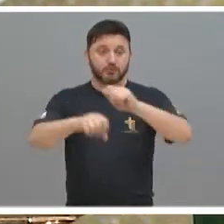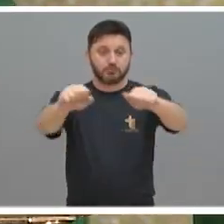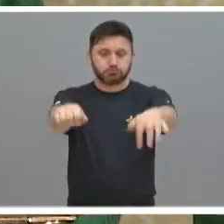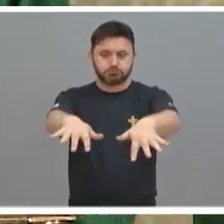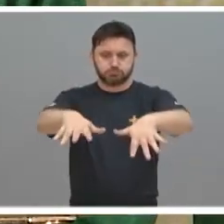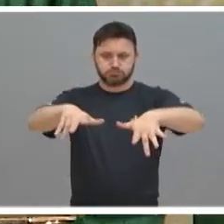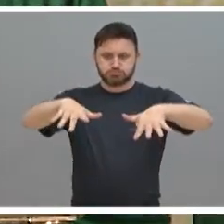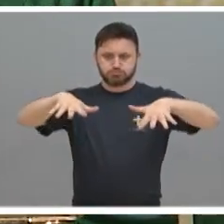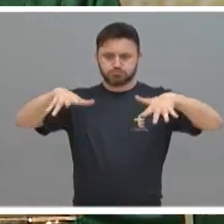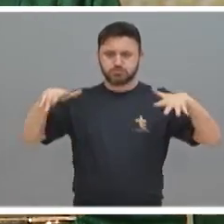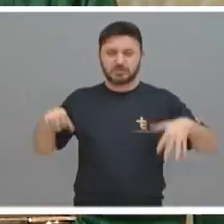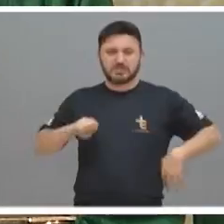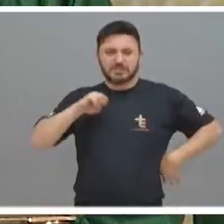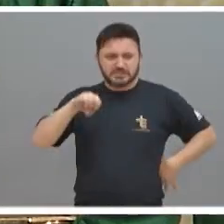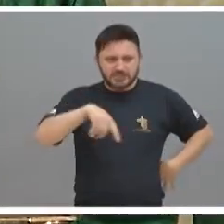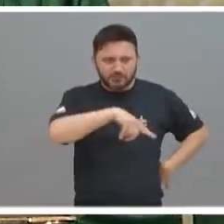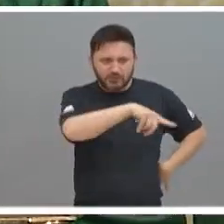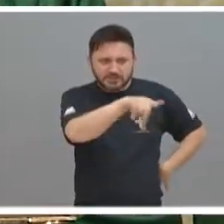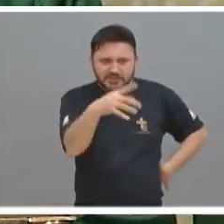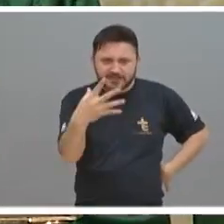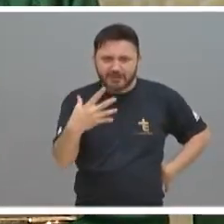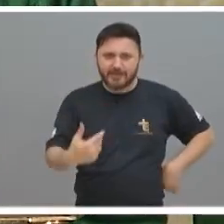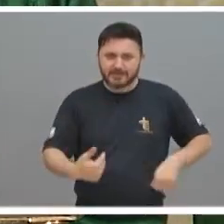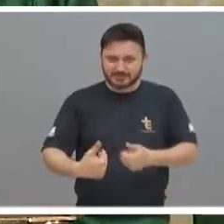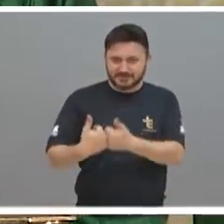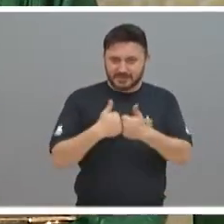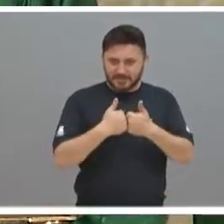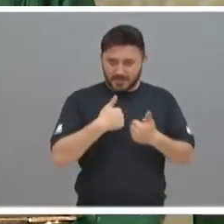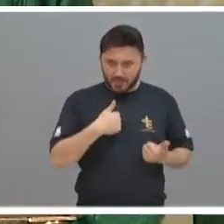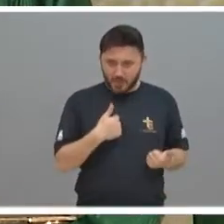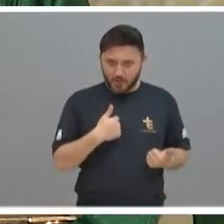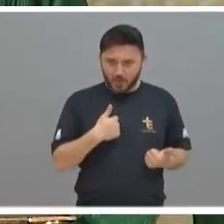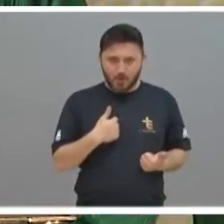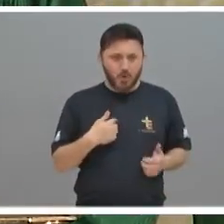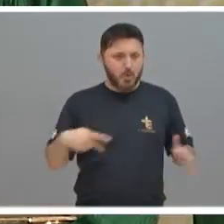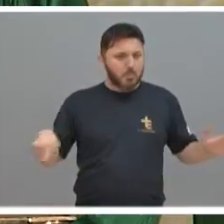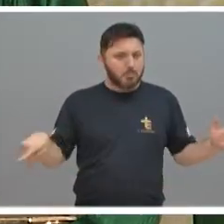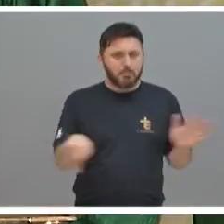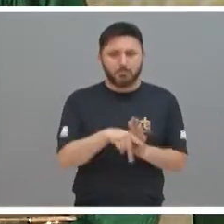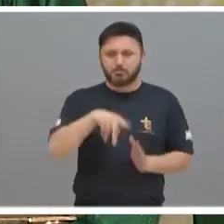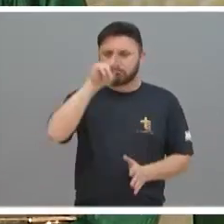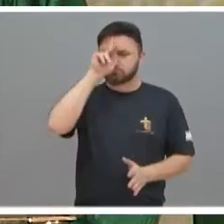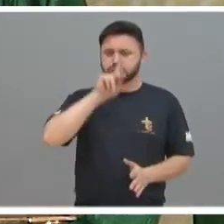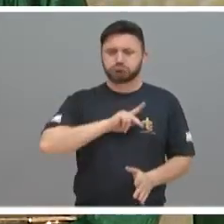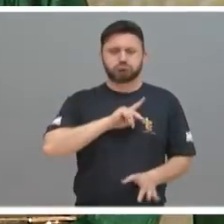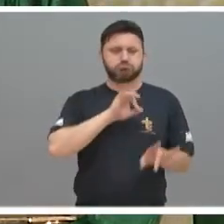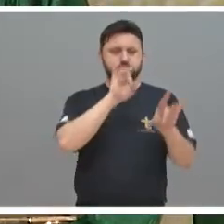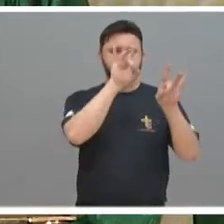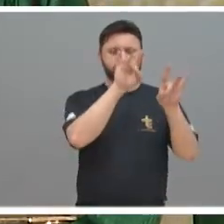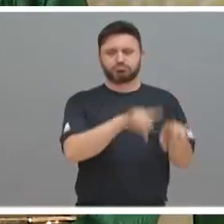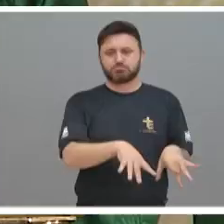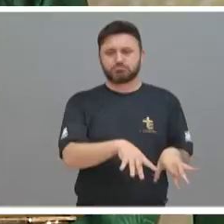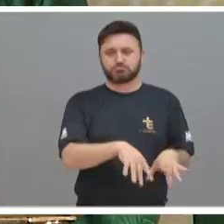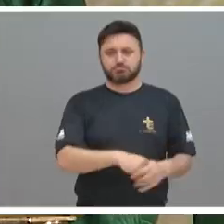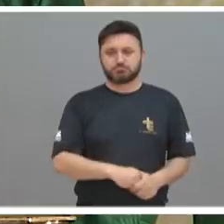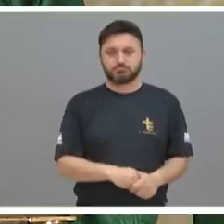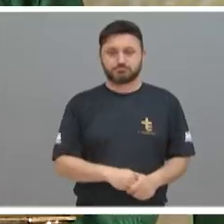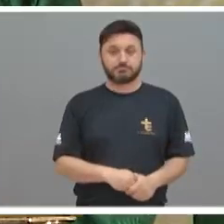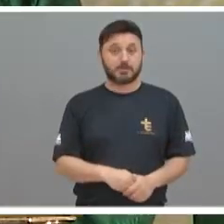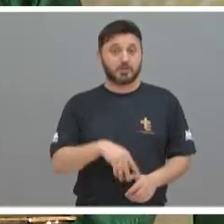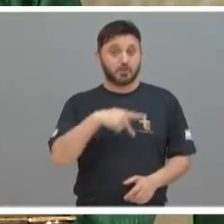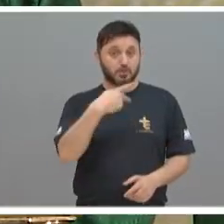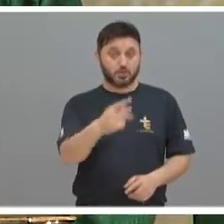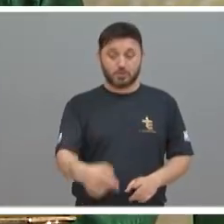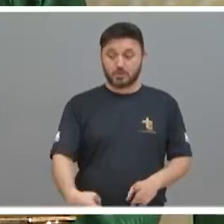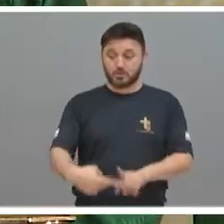discípulos e disse, se alguém quer me seguir, renuncie a si mesmo, tome a